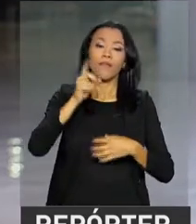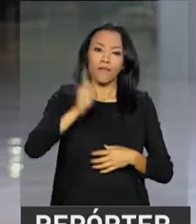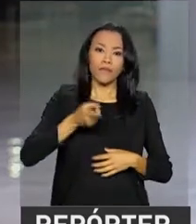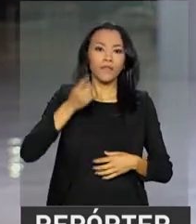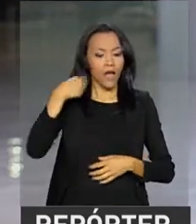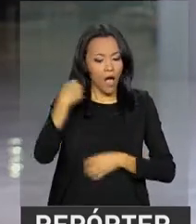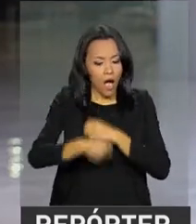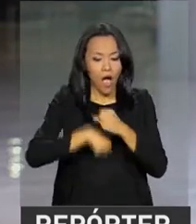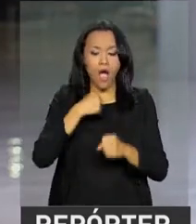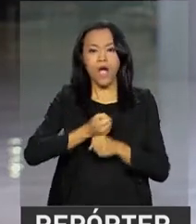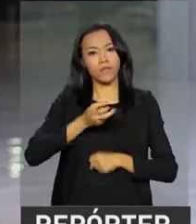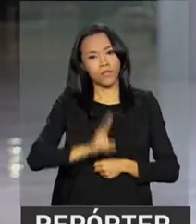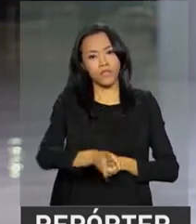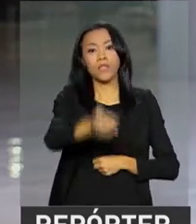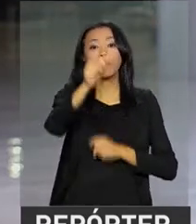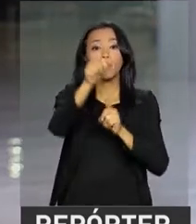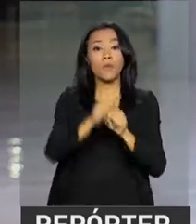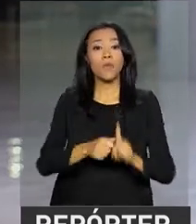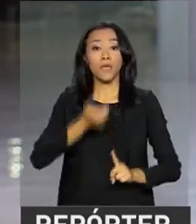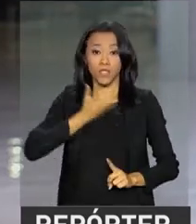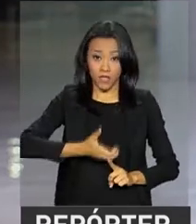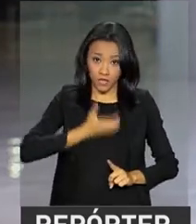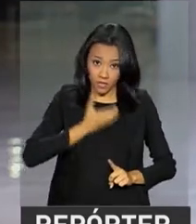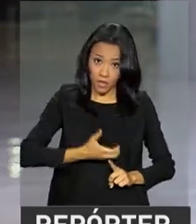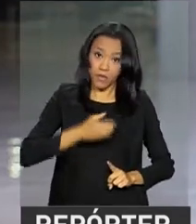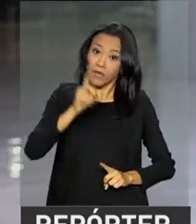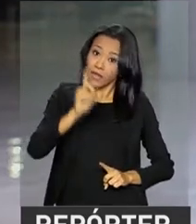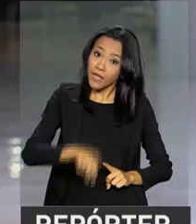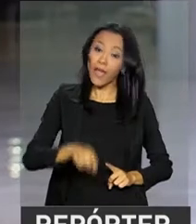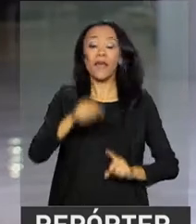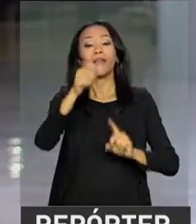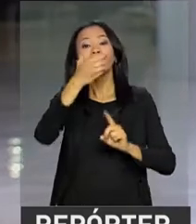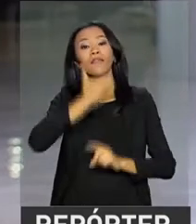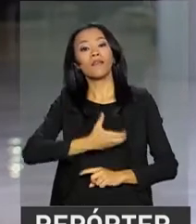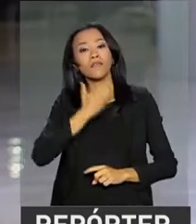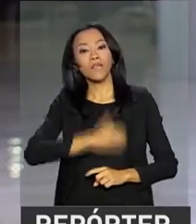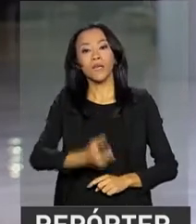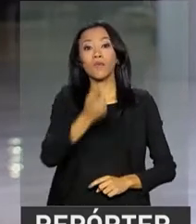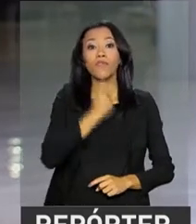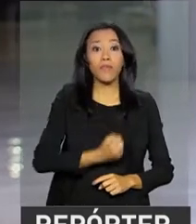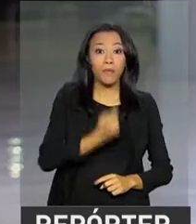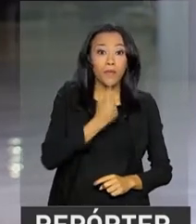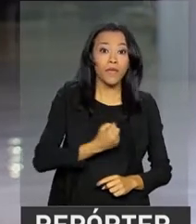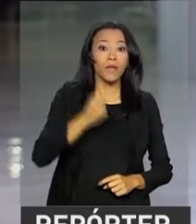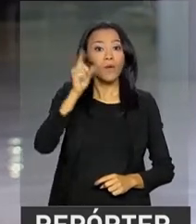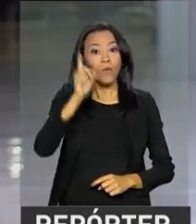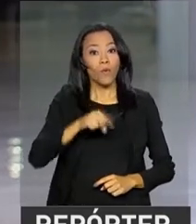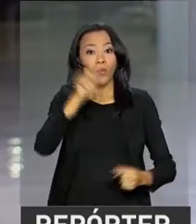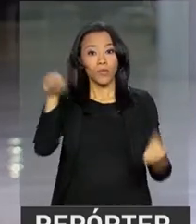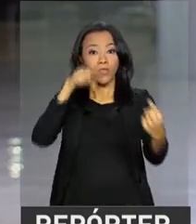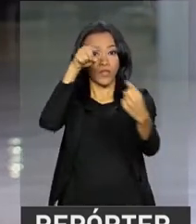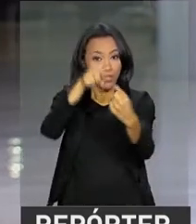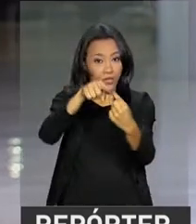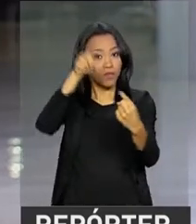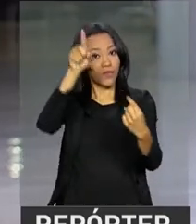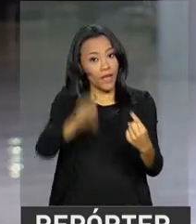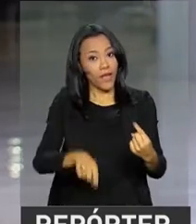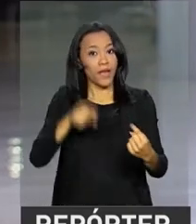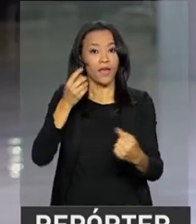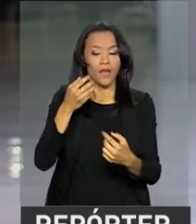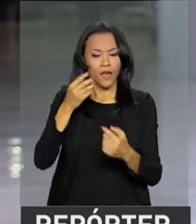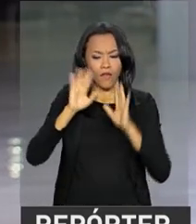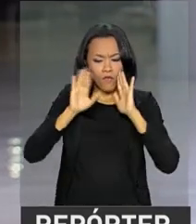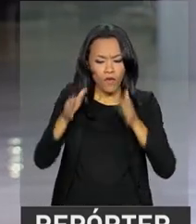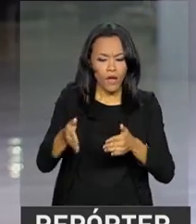durante o mês de dezembro e vai se chamar dezembro vermelho o foco será na prevenção é assistência e